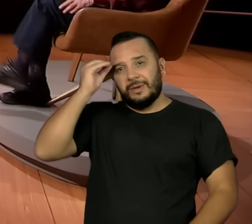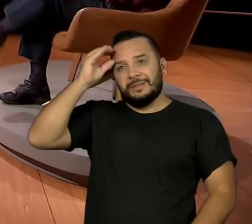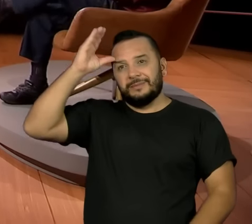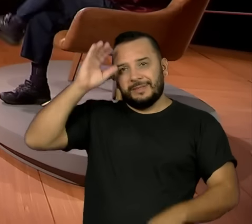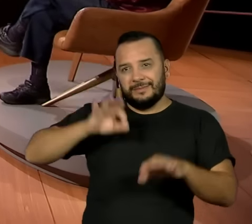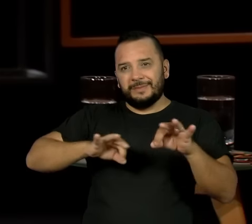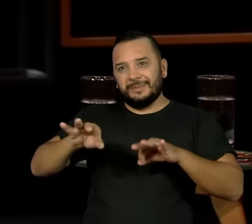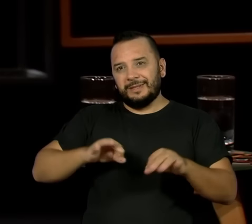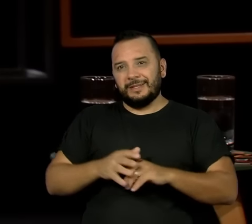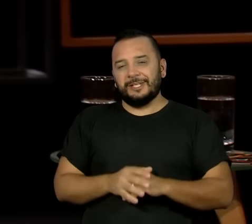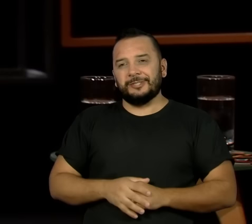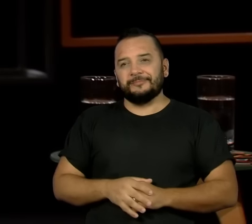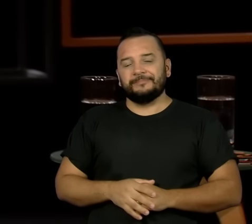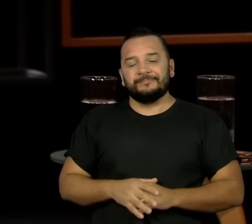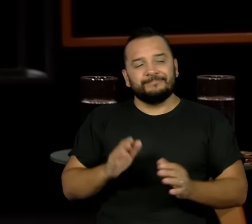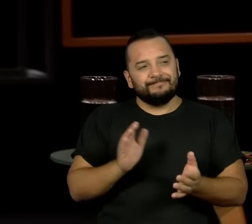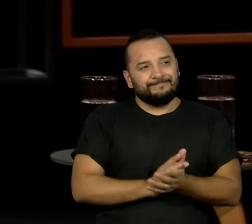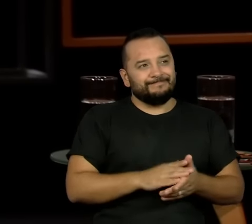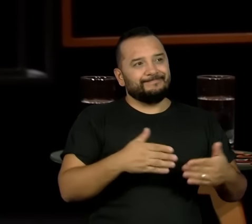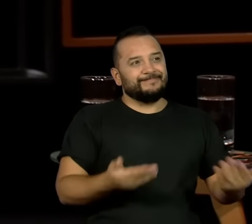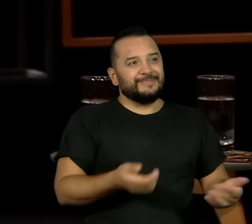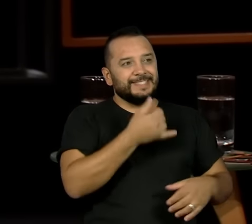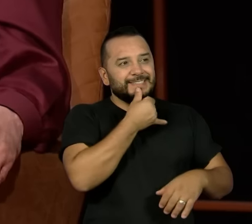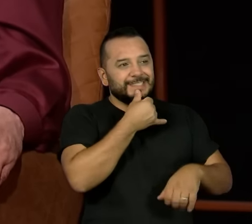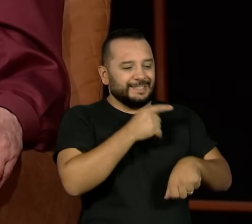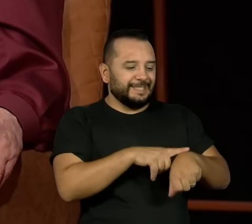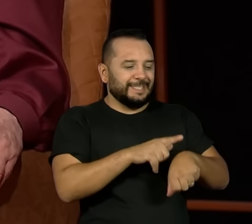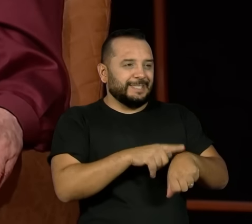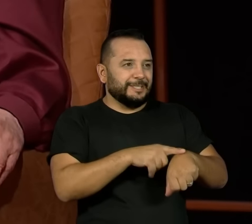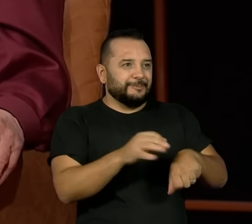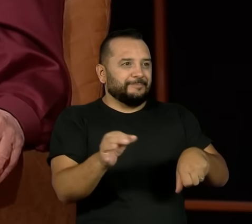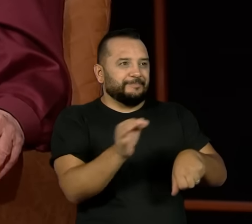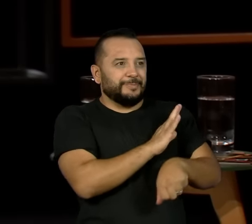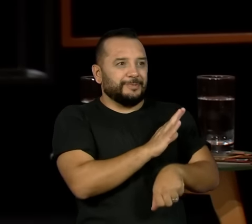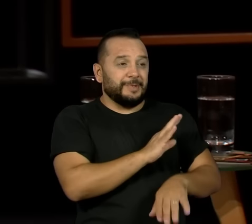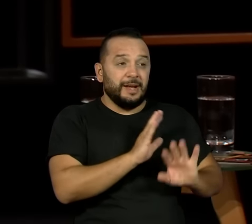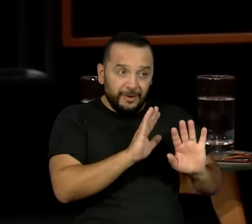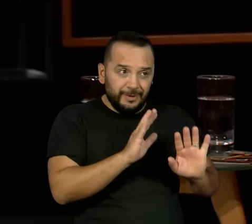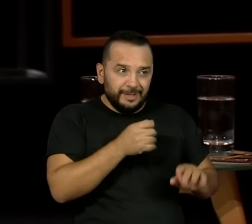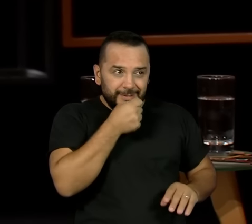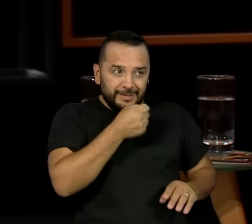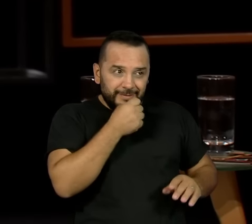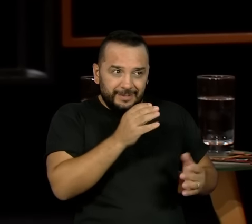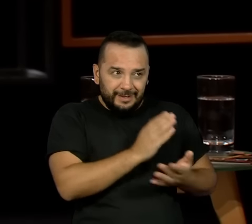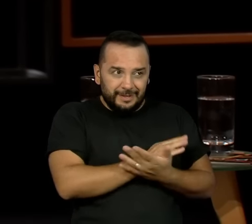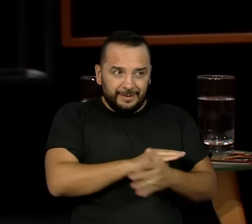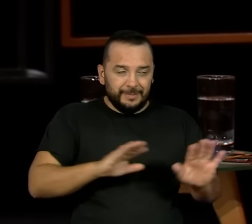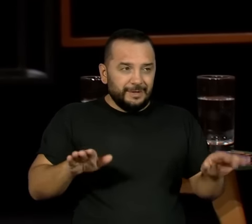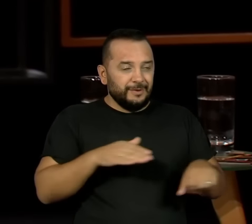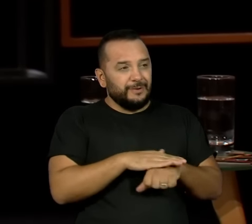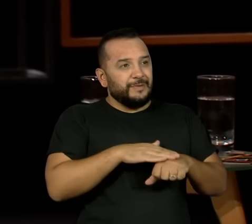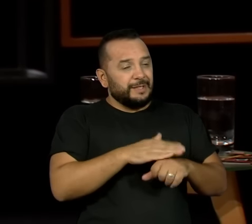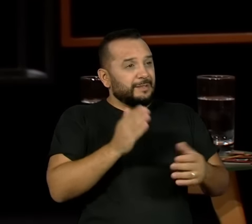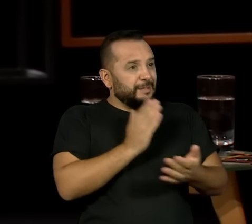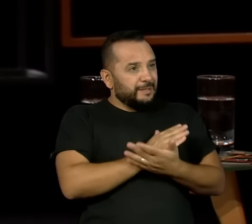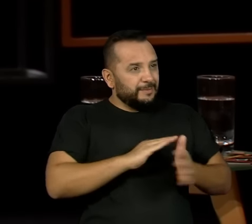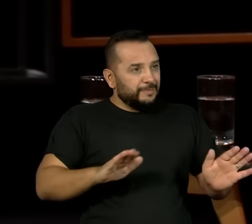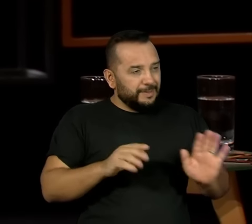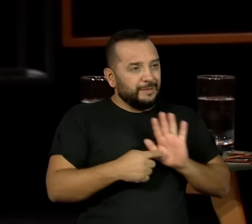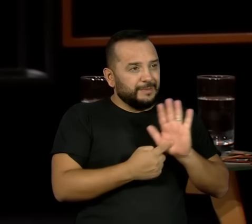Pedro, infelizmente, o nosso tempo se esgotou. Mas para encerrar essa entrevista, encerrar a nossa conversa com um pouco de